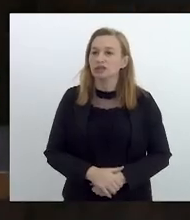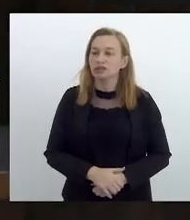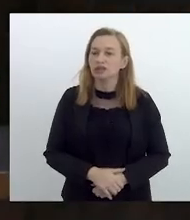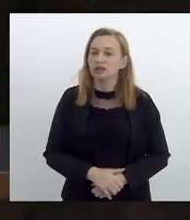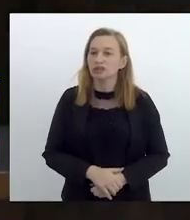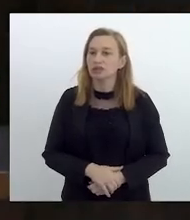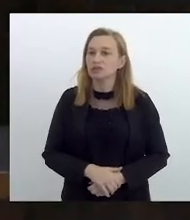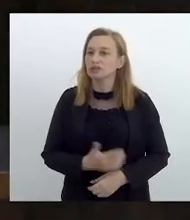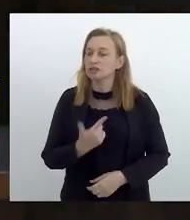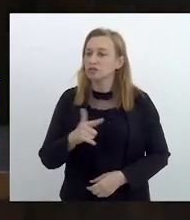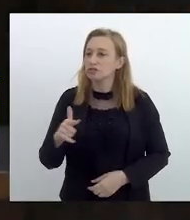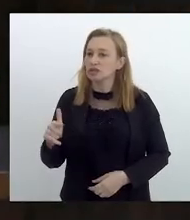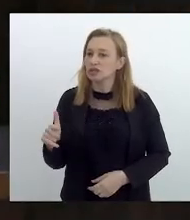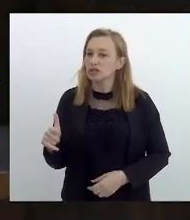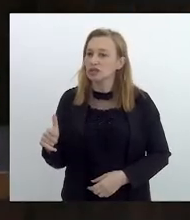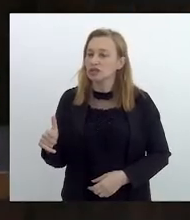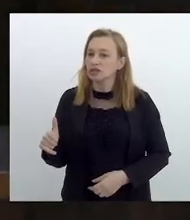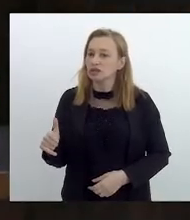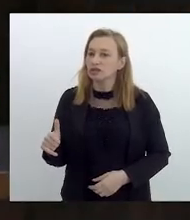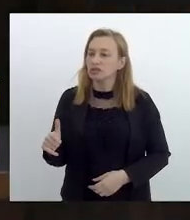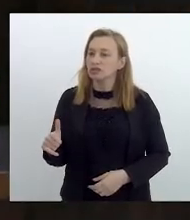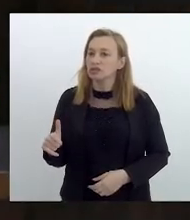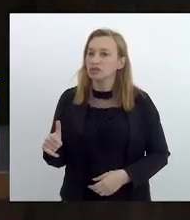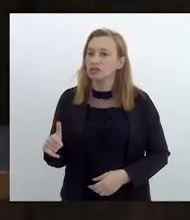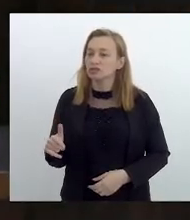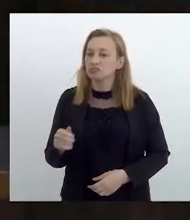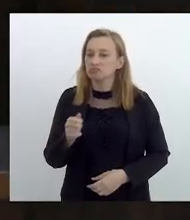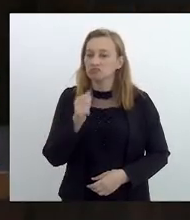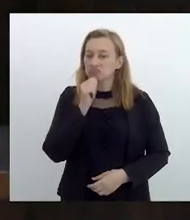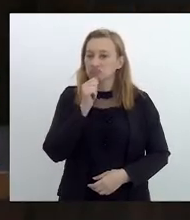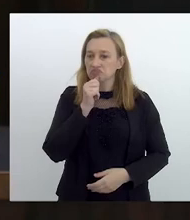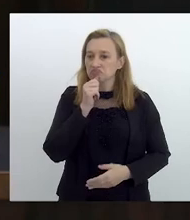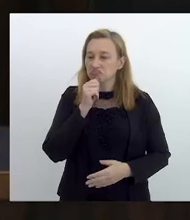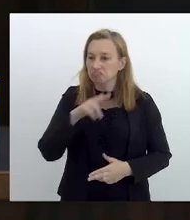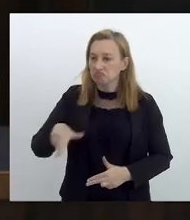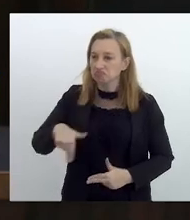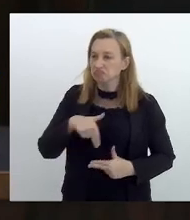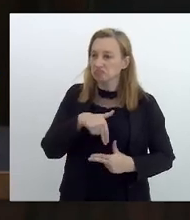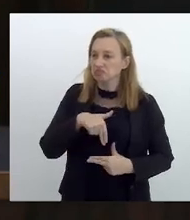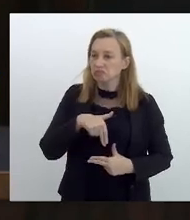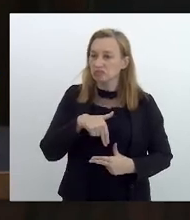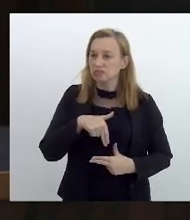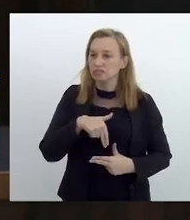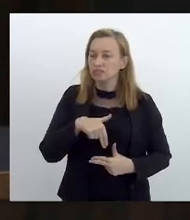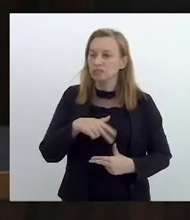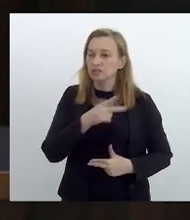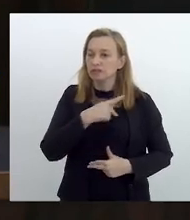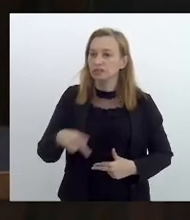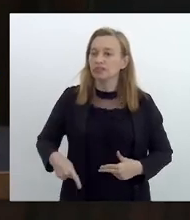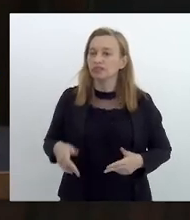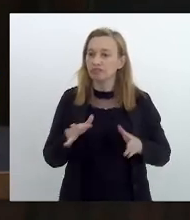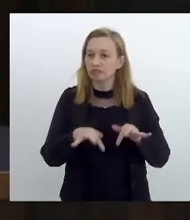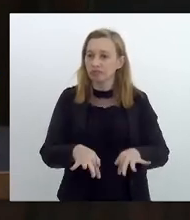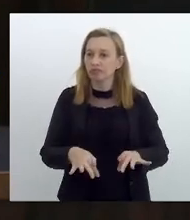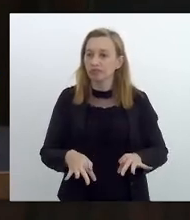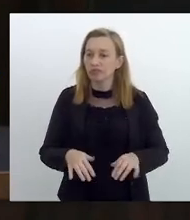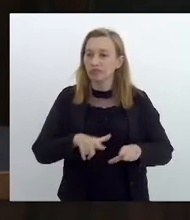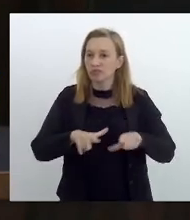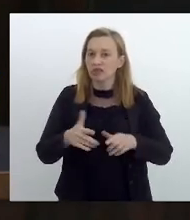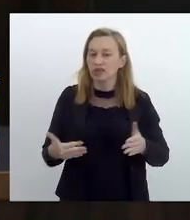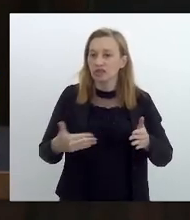e não havendo mais oradores inscritos a presença a presidência suspende os trabalhos